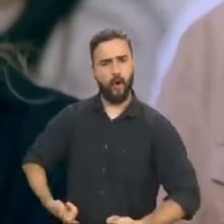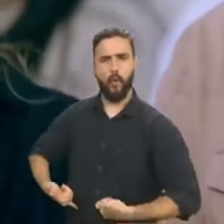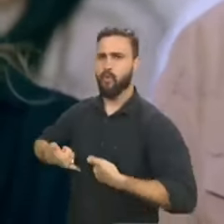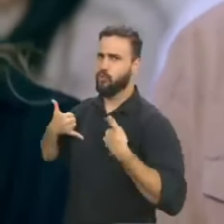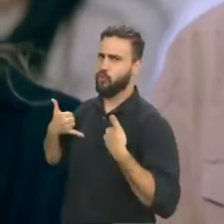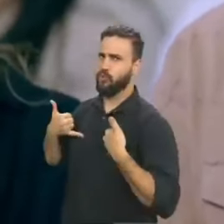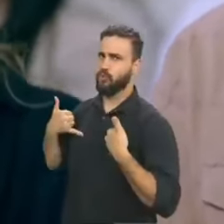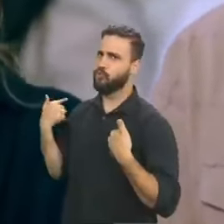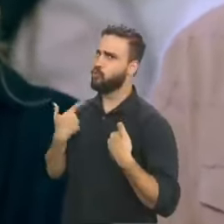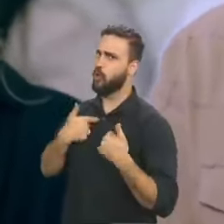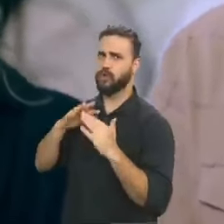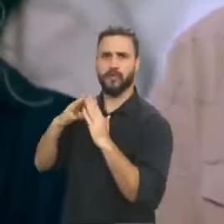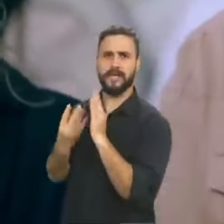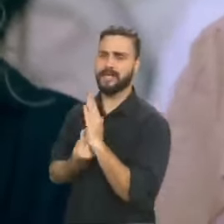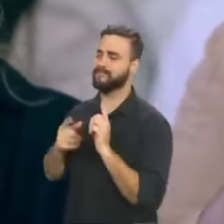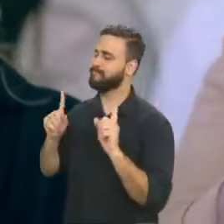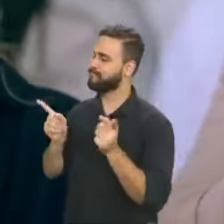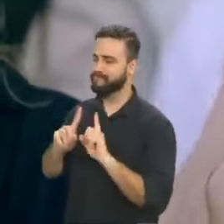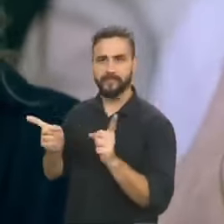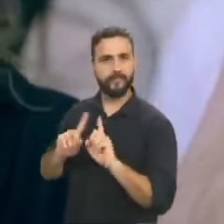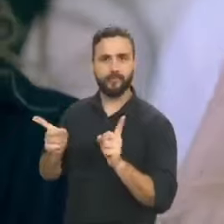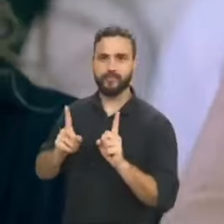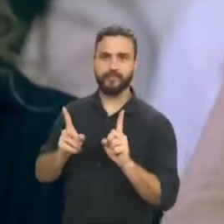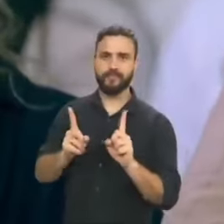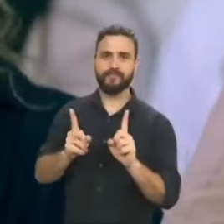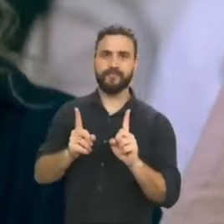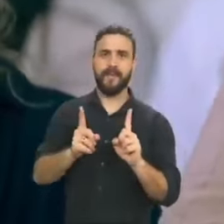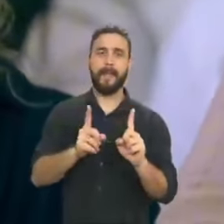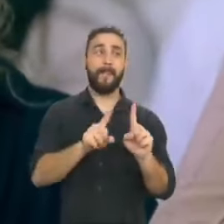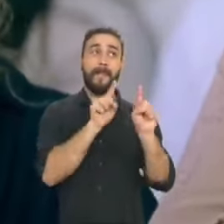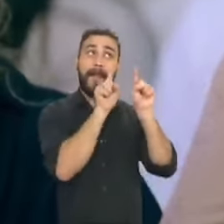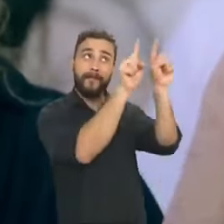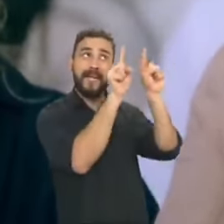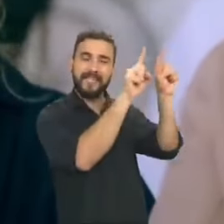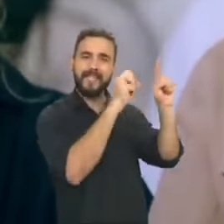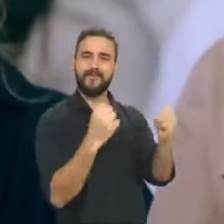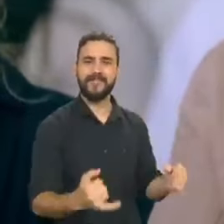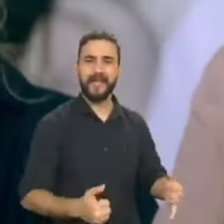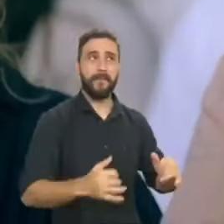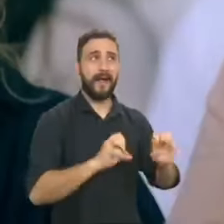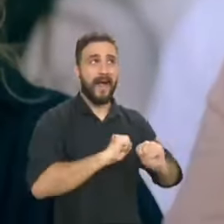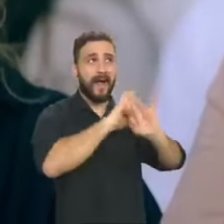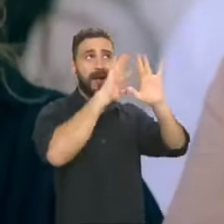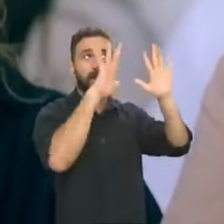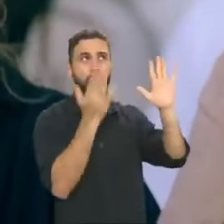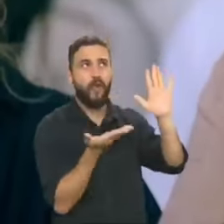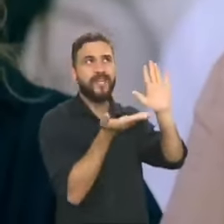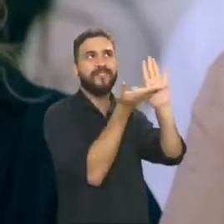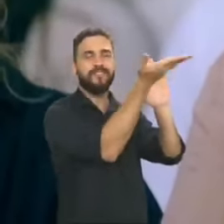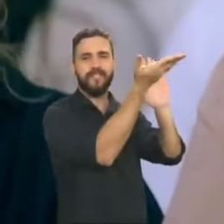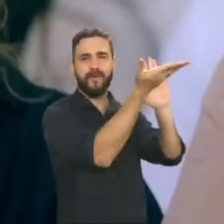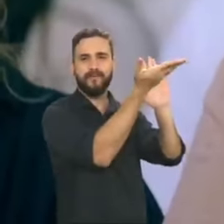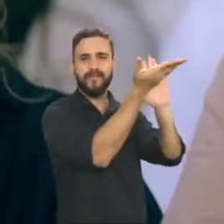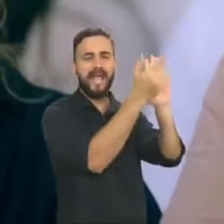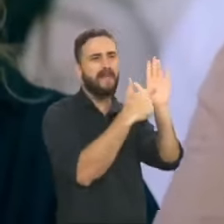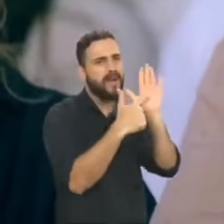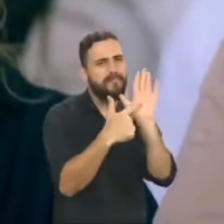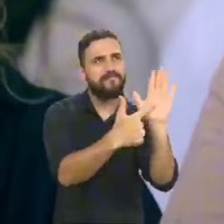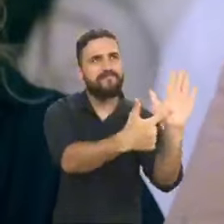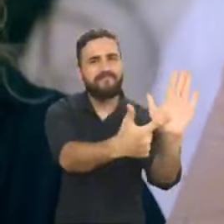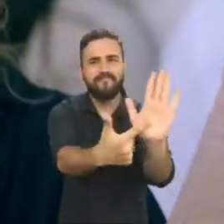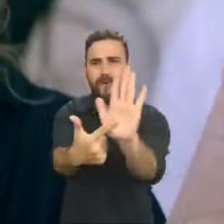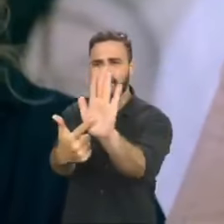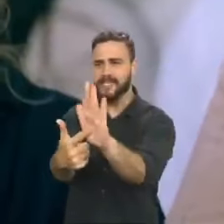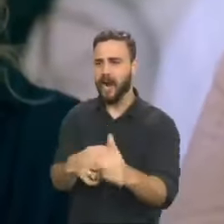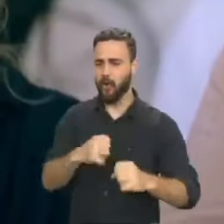reverendo Ronaldo Olidório, devemos falar menos de nós e mais de Jesus. Essas obras são para testemunhar o